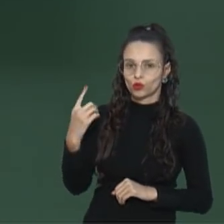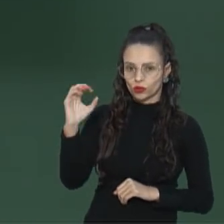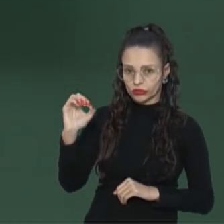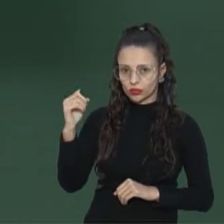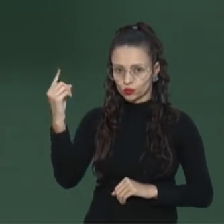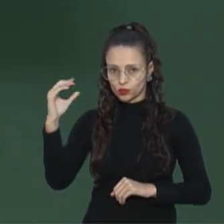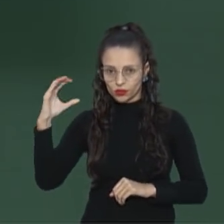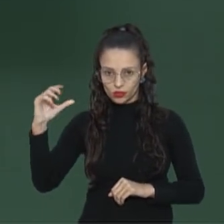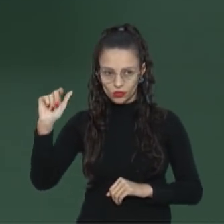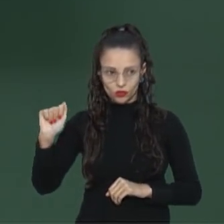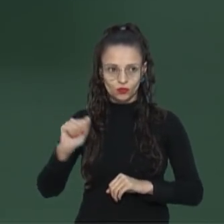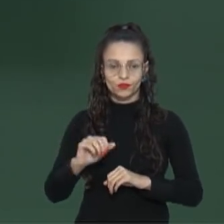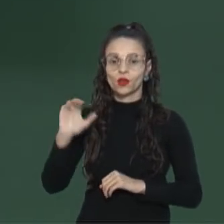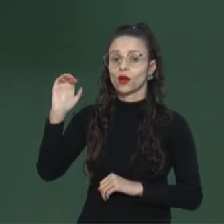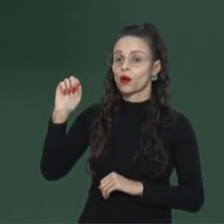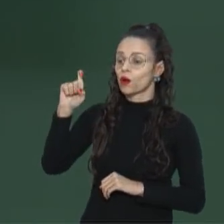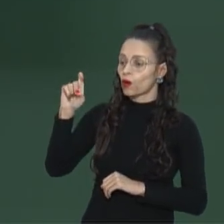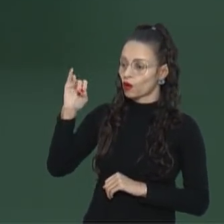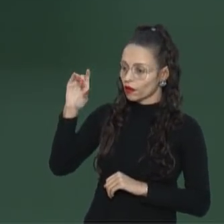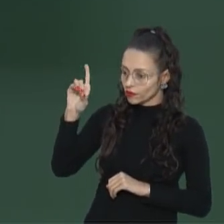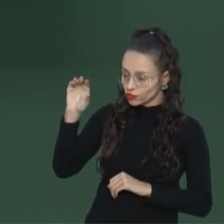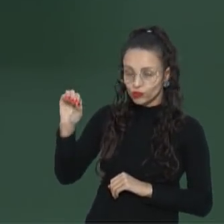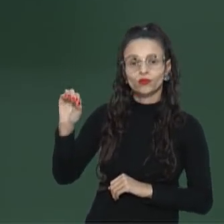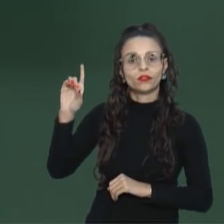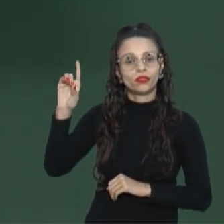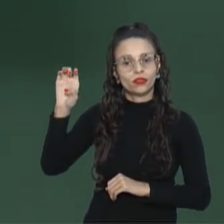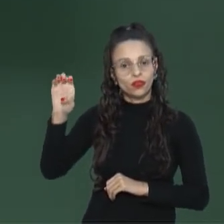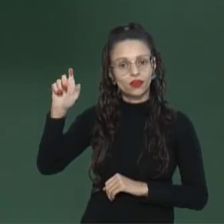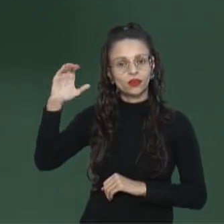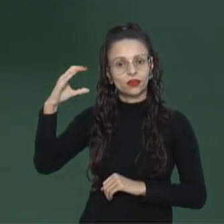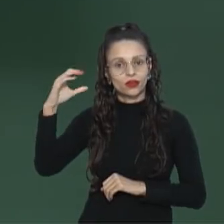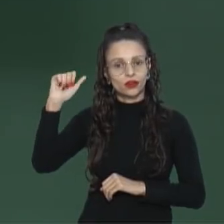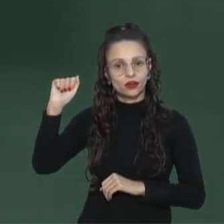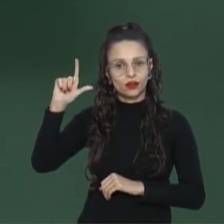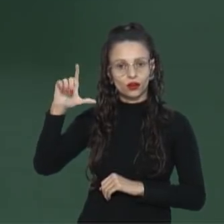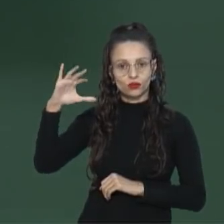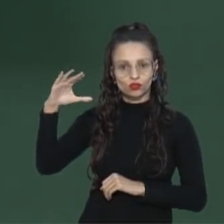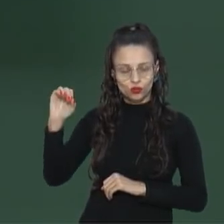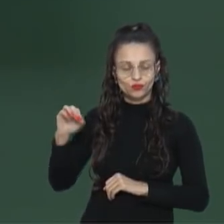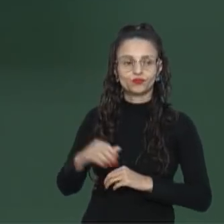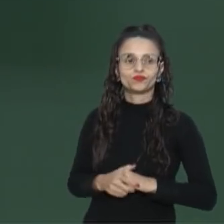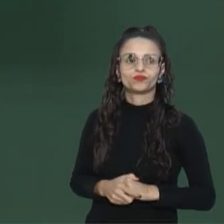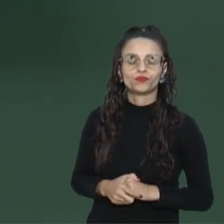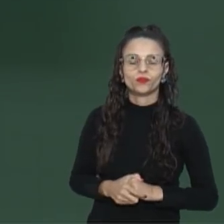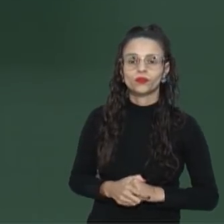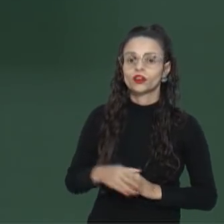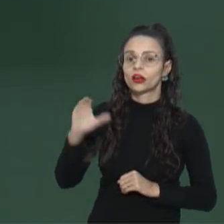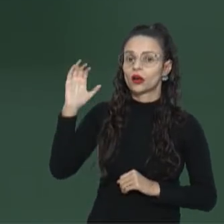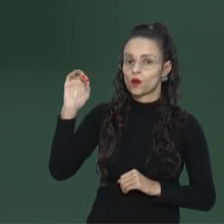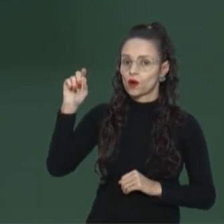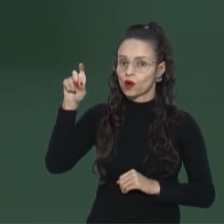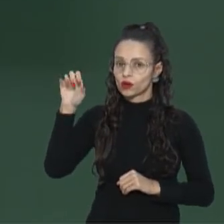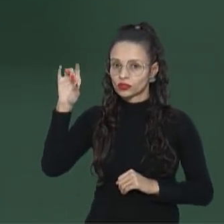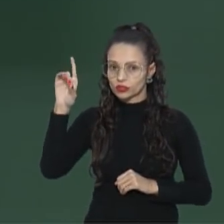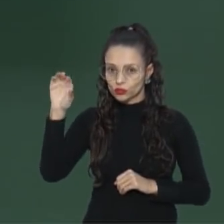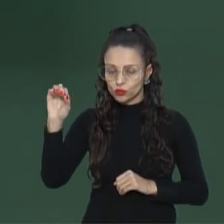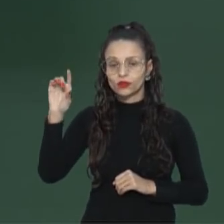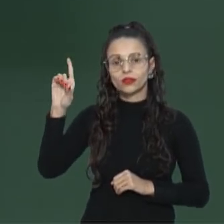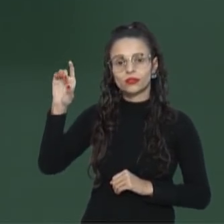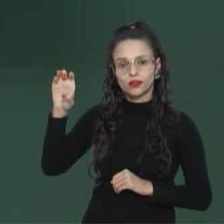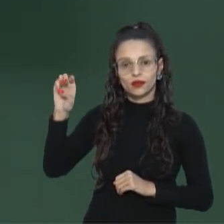um cálcio, óxido de cálcio. Um oxigênio e um magnésio, óxido de